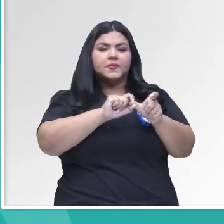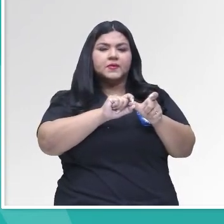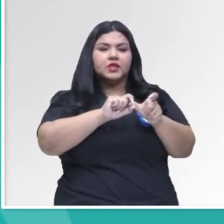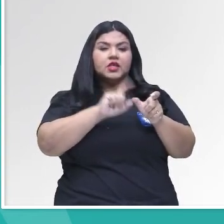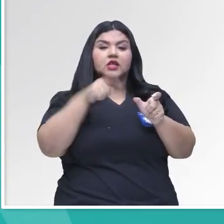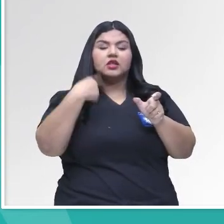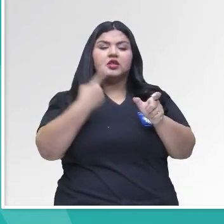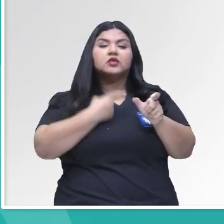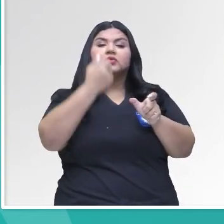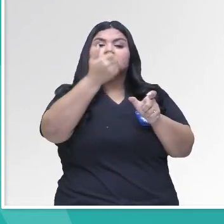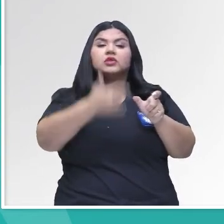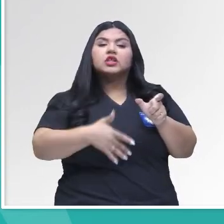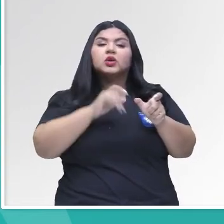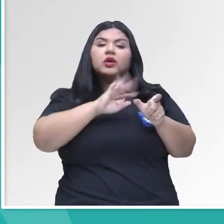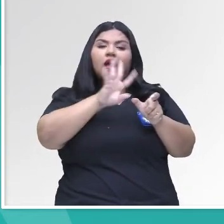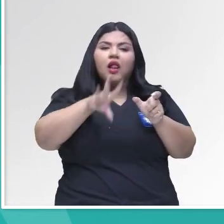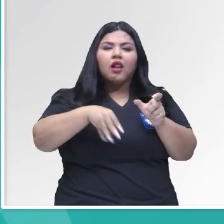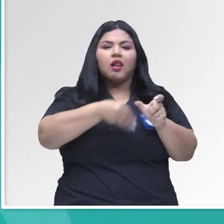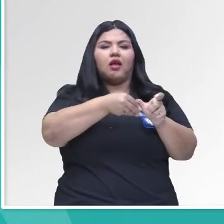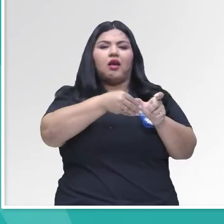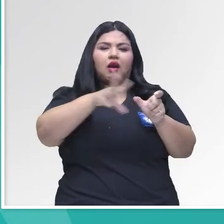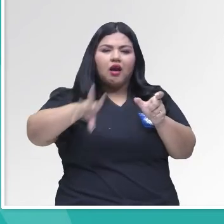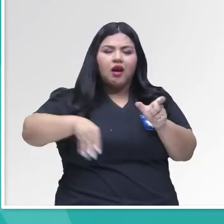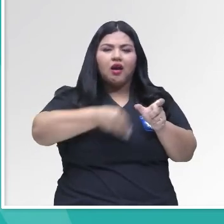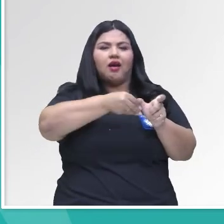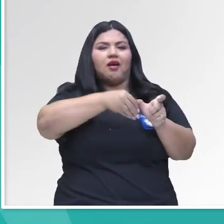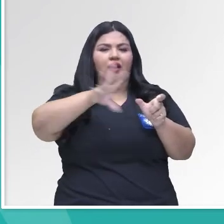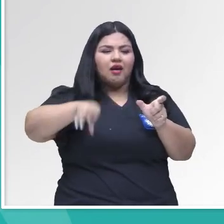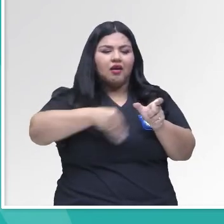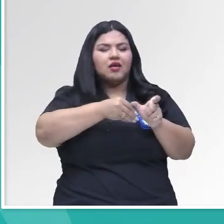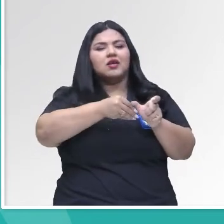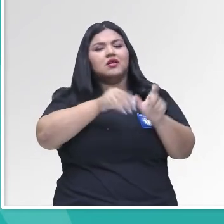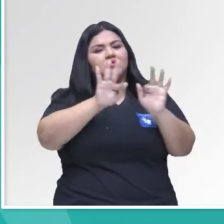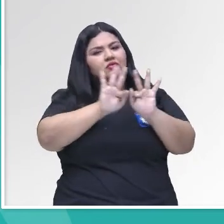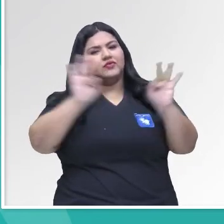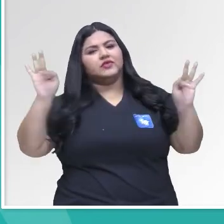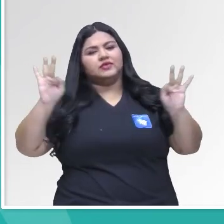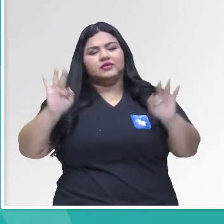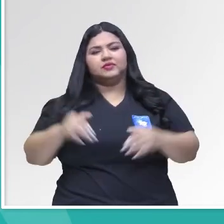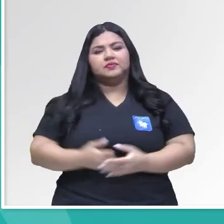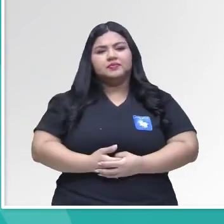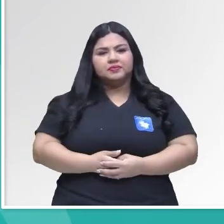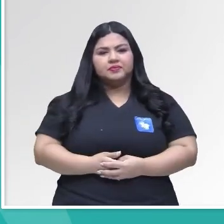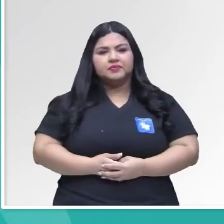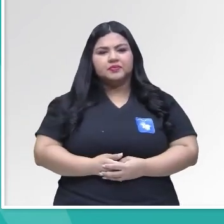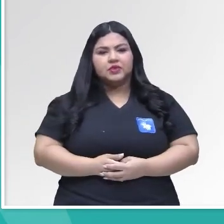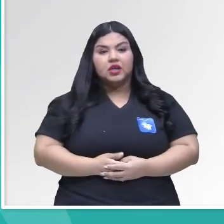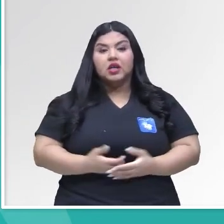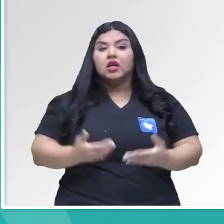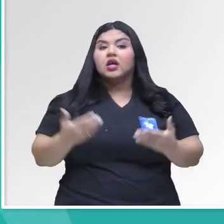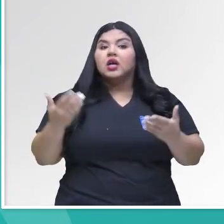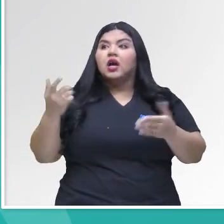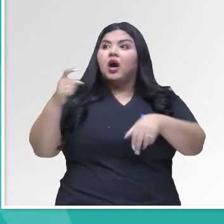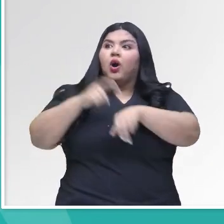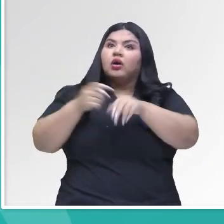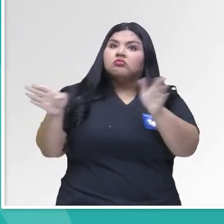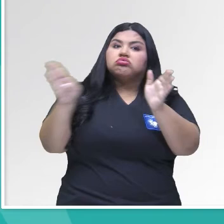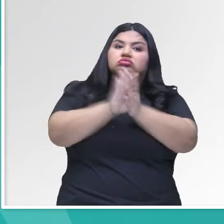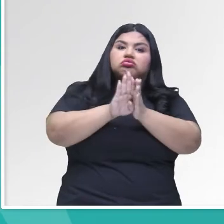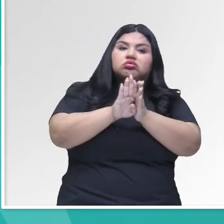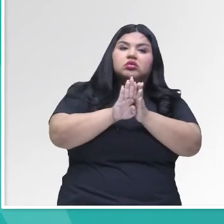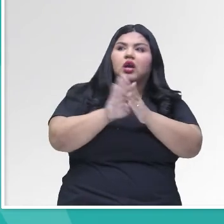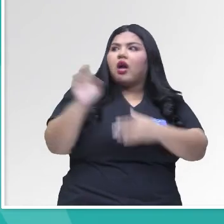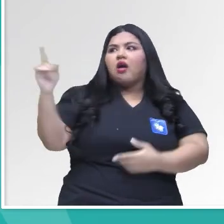nós vamos dizer que elas acrescentam sentido ao texto. Vamos lá, então. Olha só que interessante. Chegou a hora e ele não aparecia.